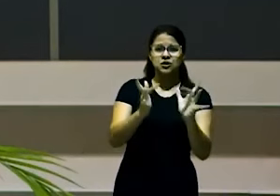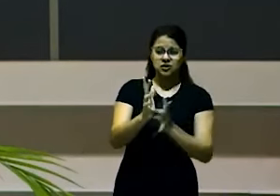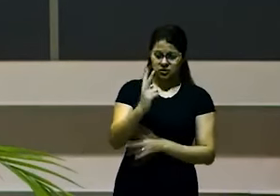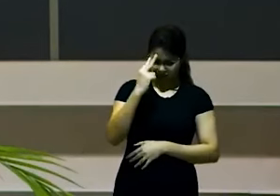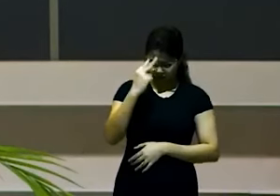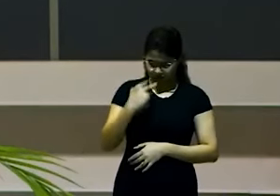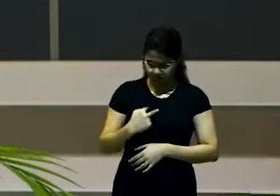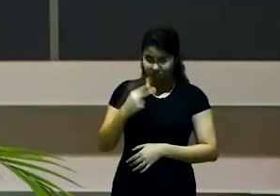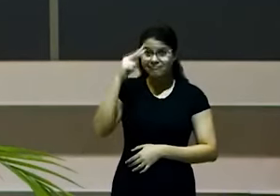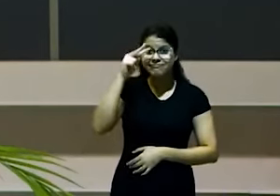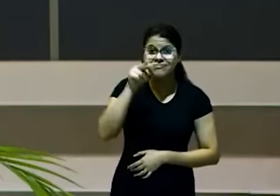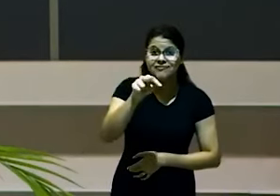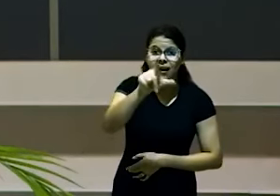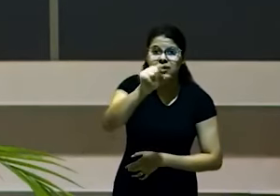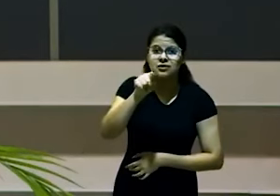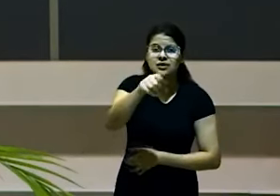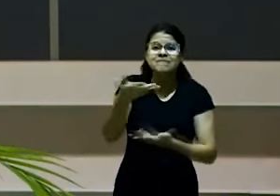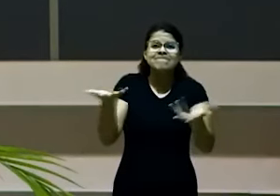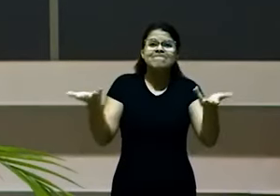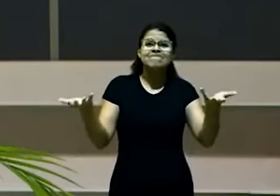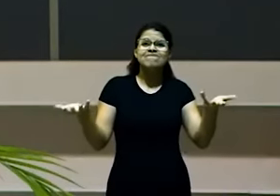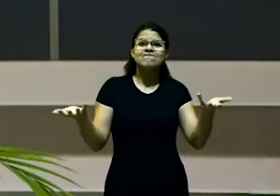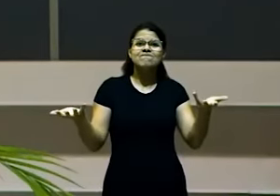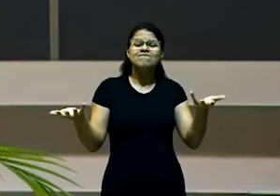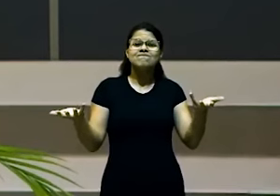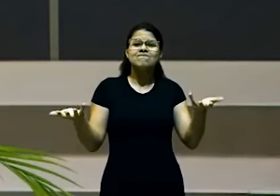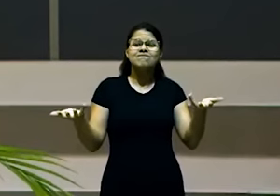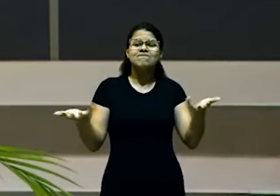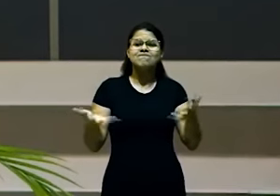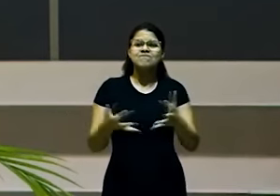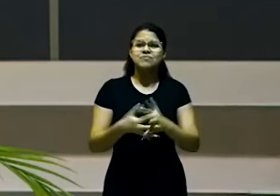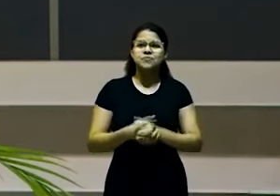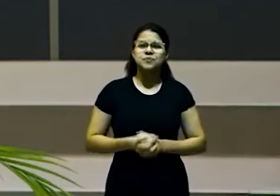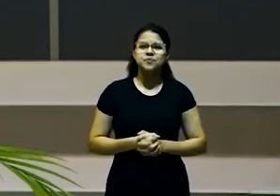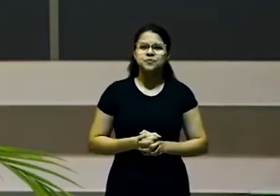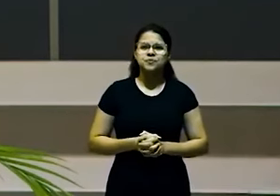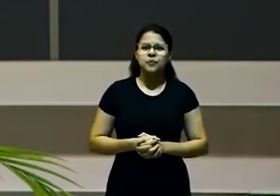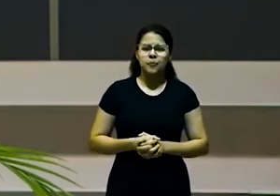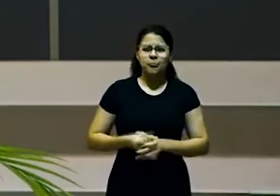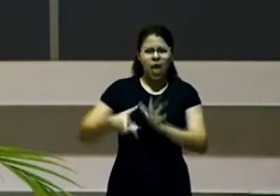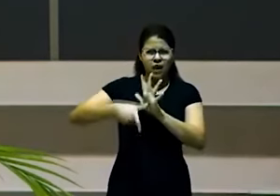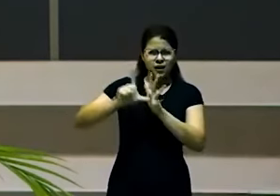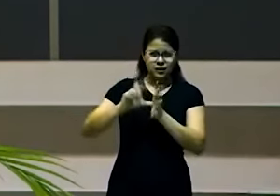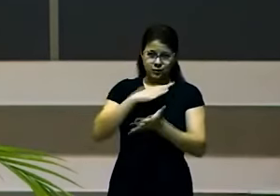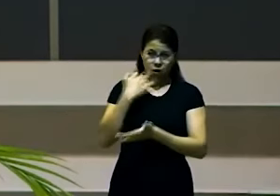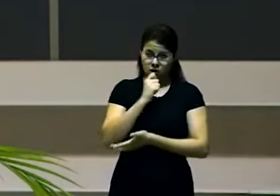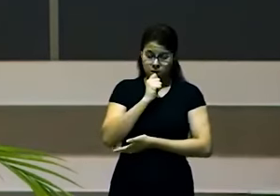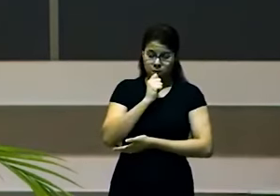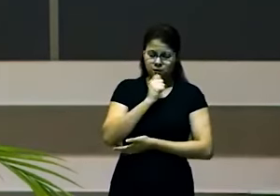a nós Última Ceia Jesus está sentado com os seus